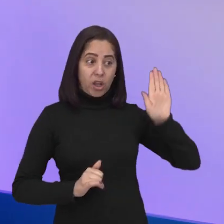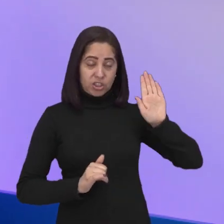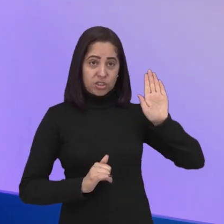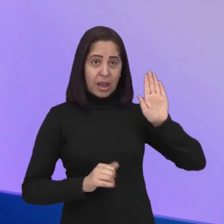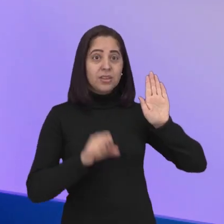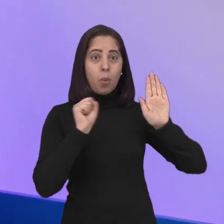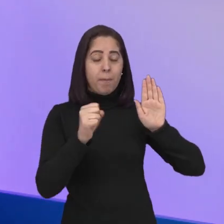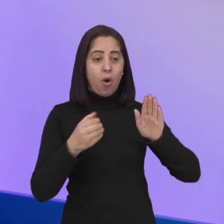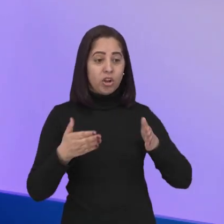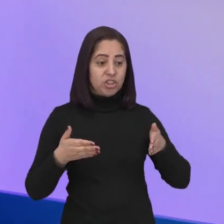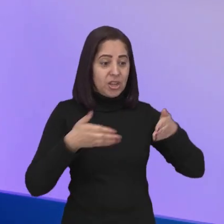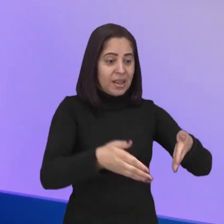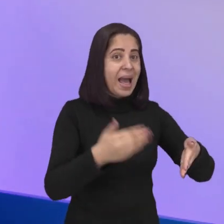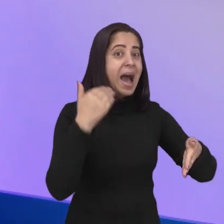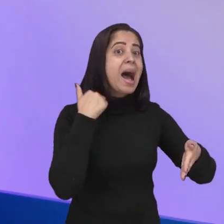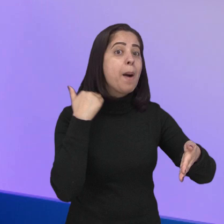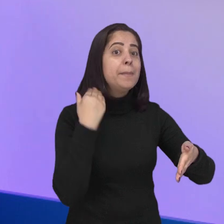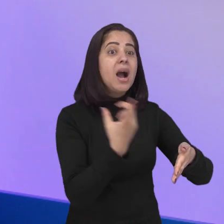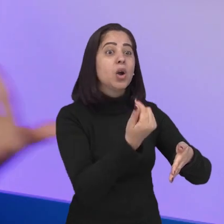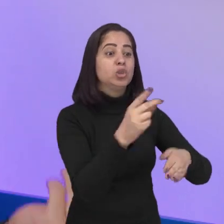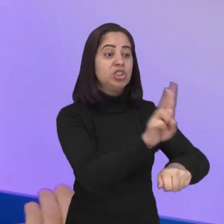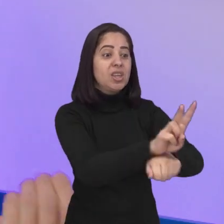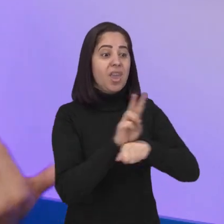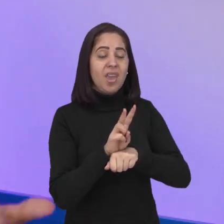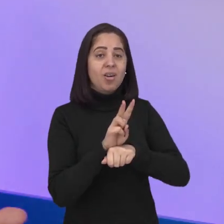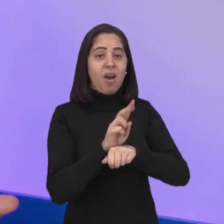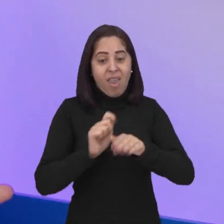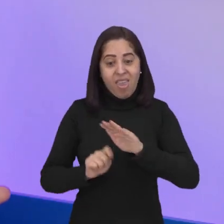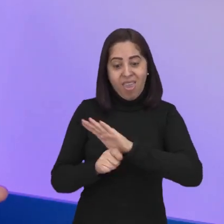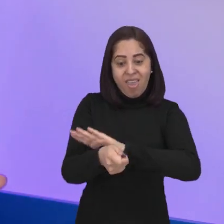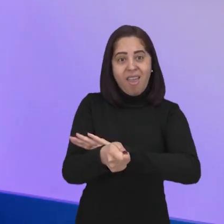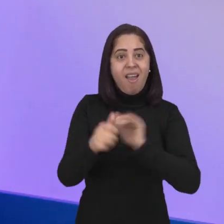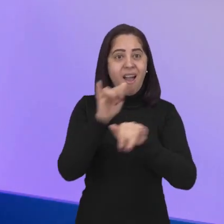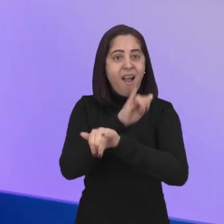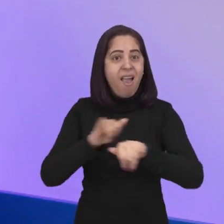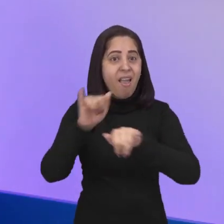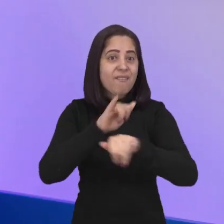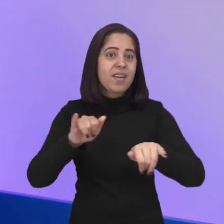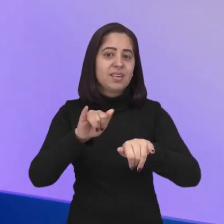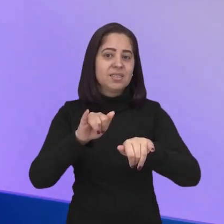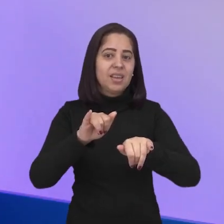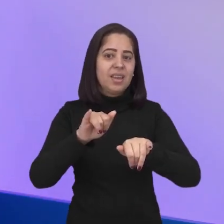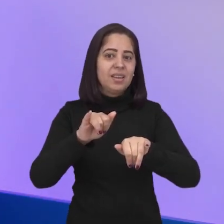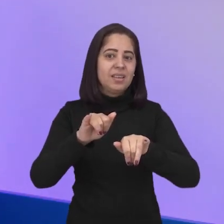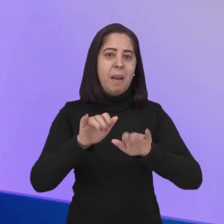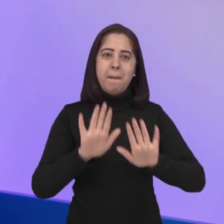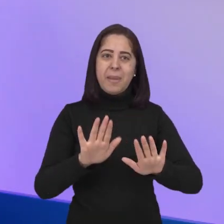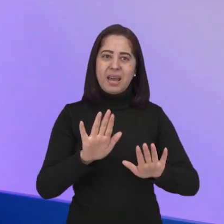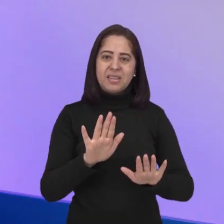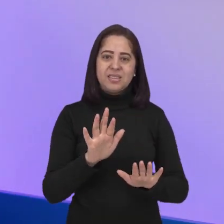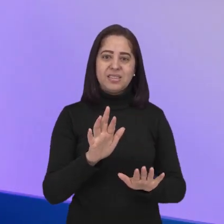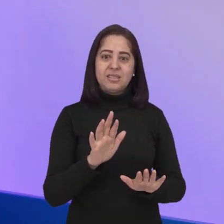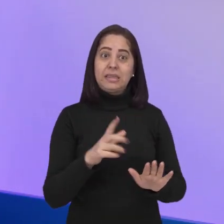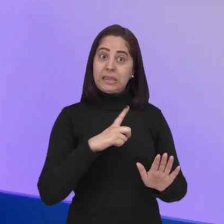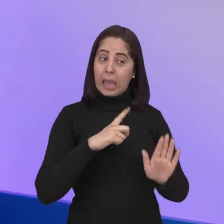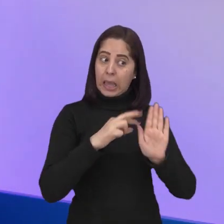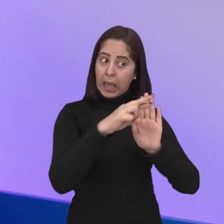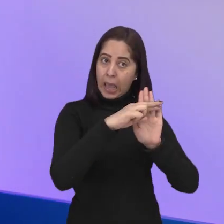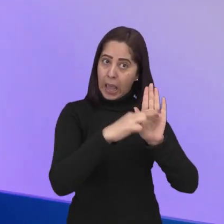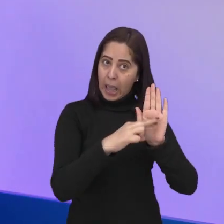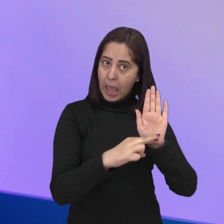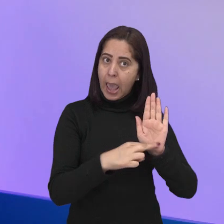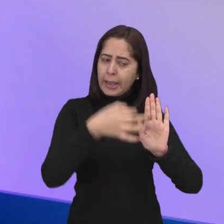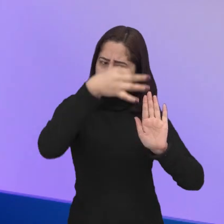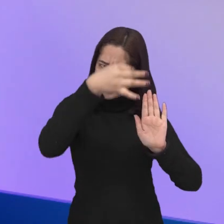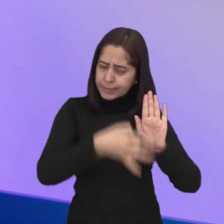pessoal. Ele vai ao banco, pega um dinheiro emprestado e injeta na sua campanha. Mas esse empréstimo também não é aleatório. Existem